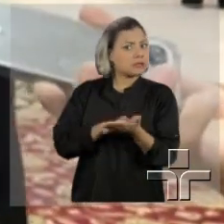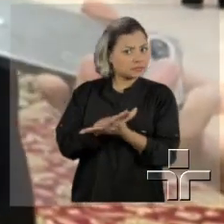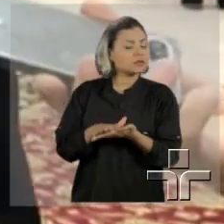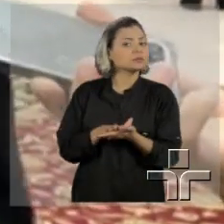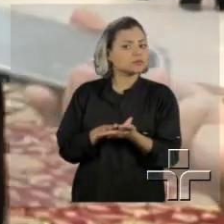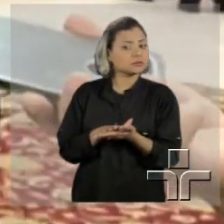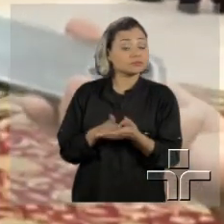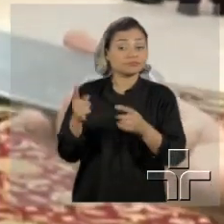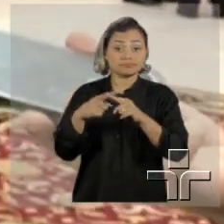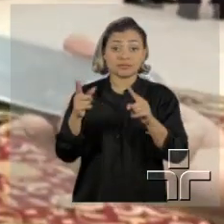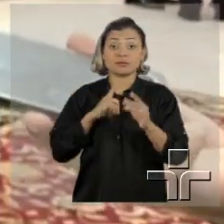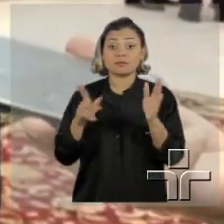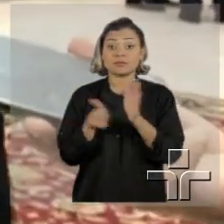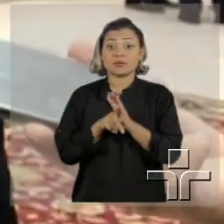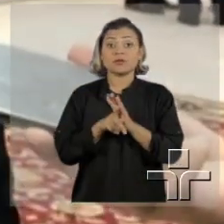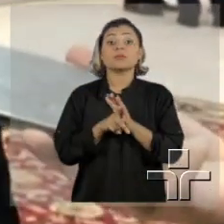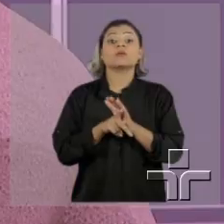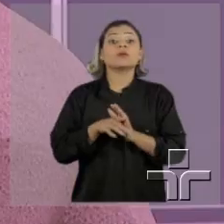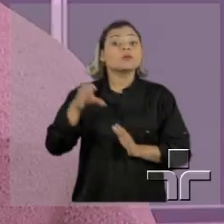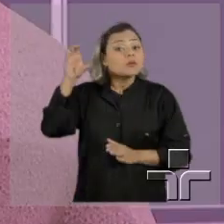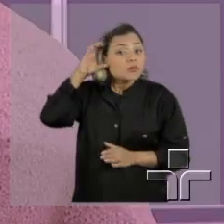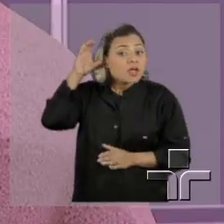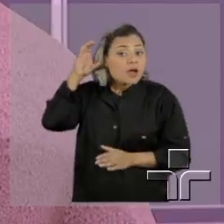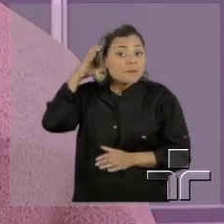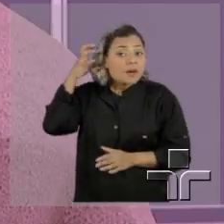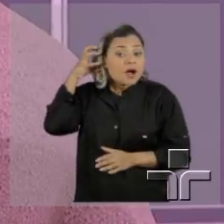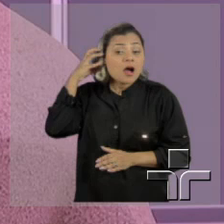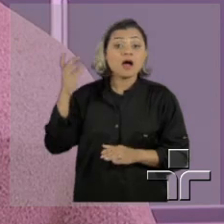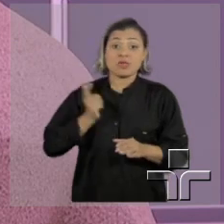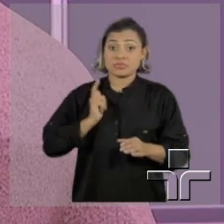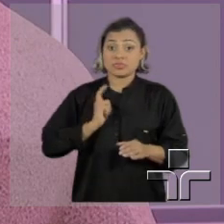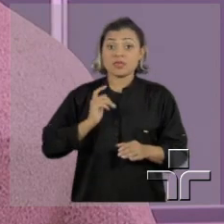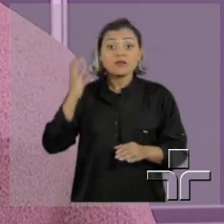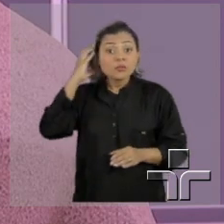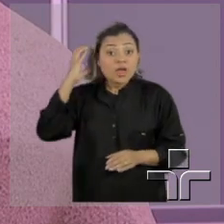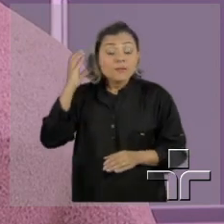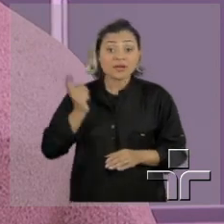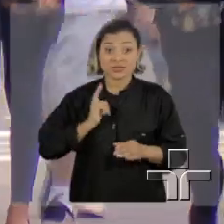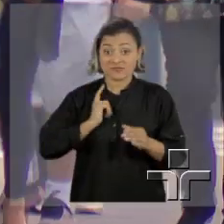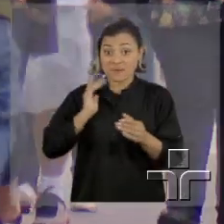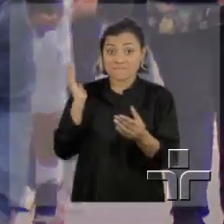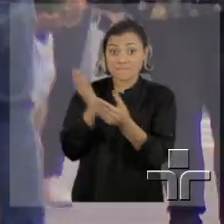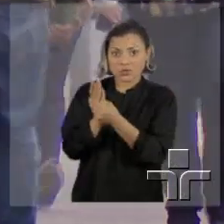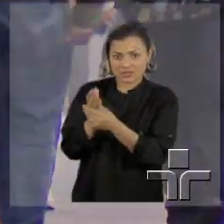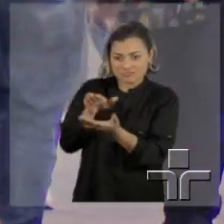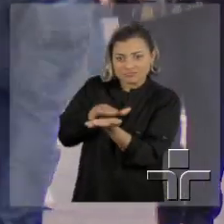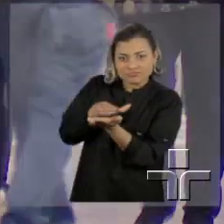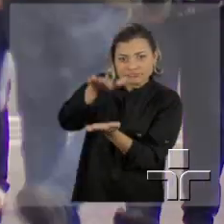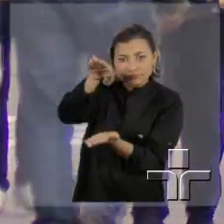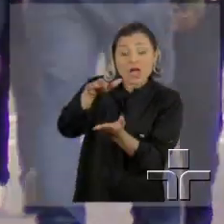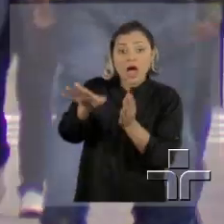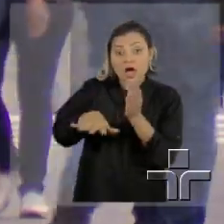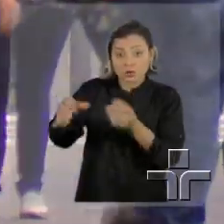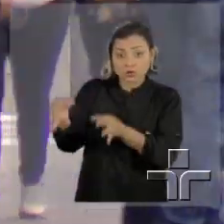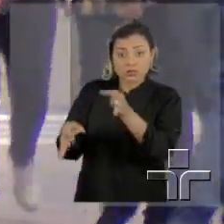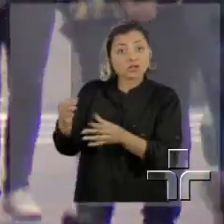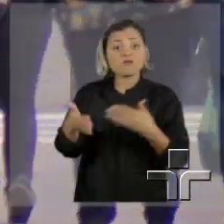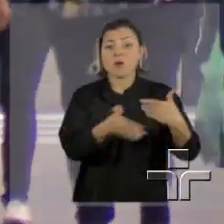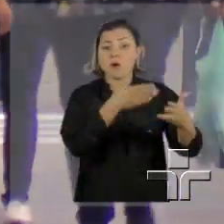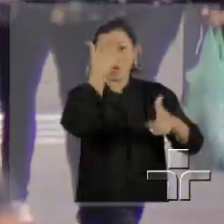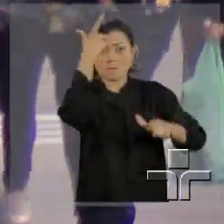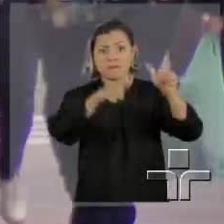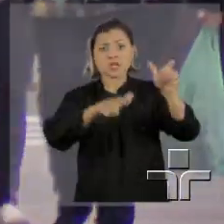Durante coletiva em Cuiabá, o presidente do STF disse que sem a participação do judiciário no processo, qualquer cidadão brasileiro está sujeito a